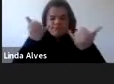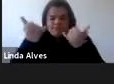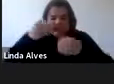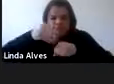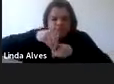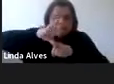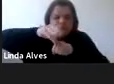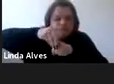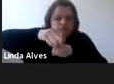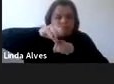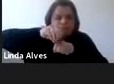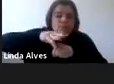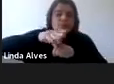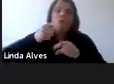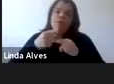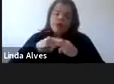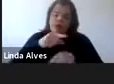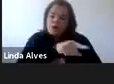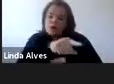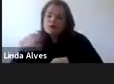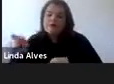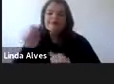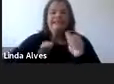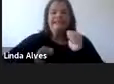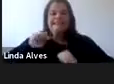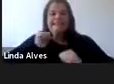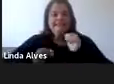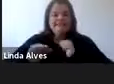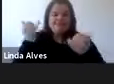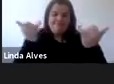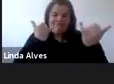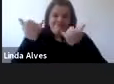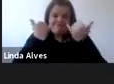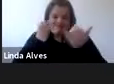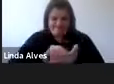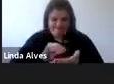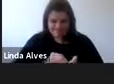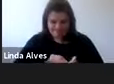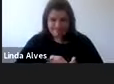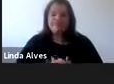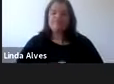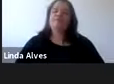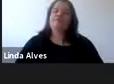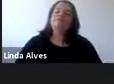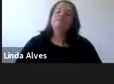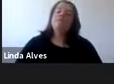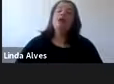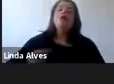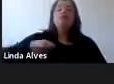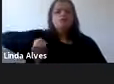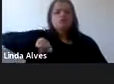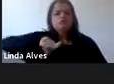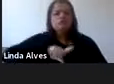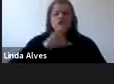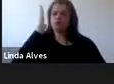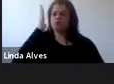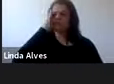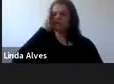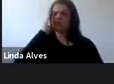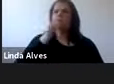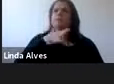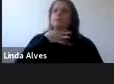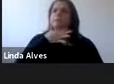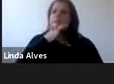que estão ansiosos aí por informação sobre a situação. É do nosso conhecimento que desde março